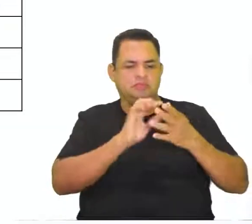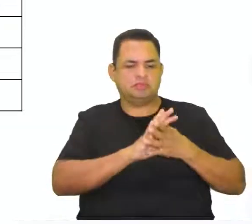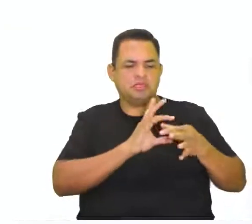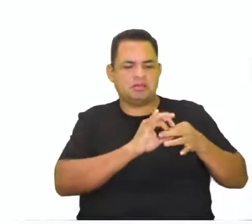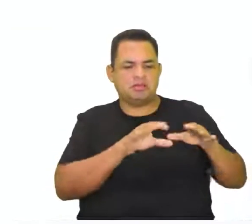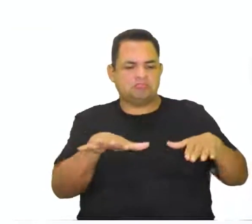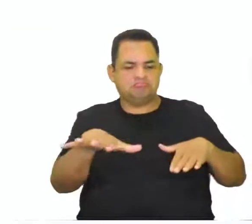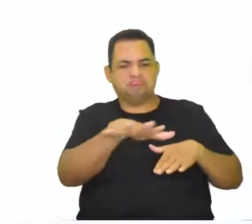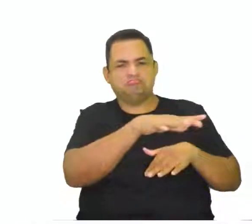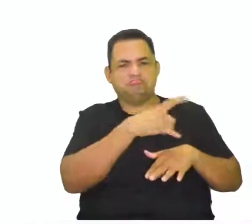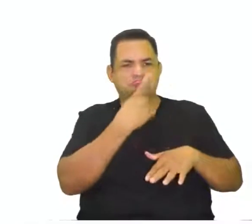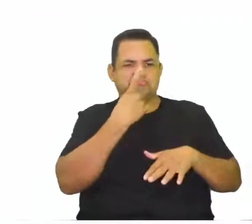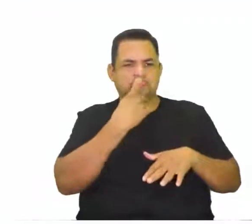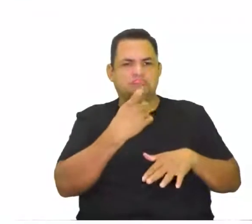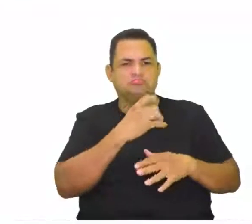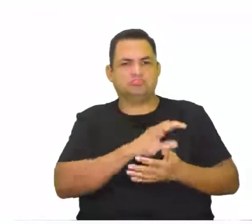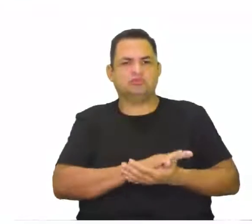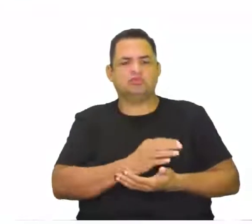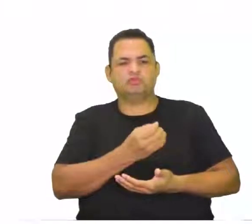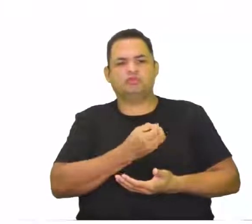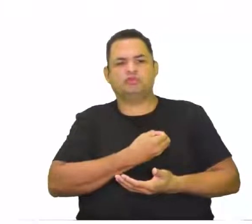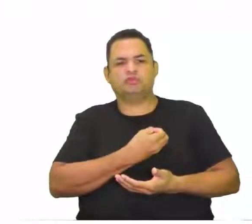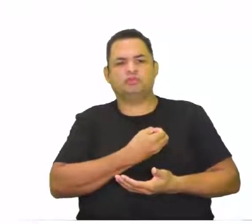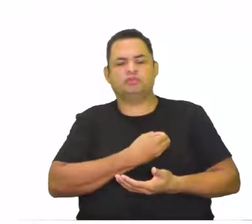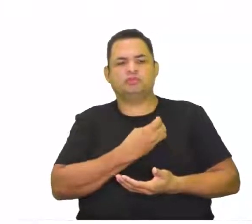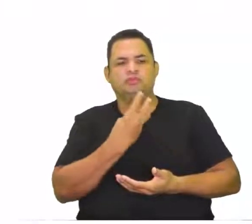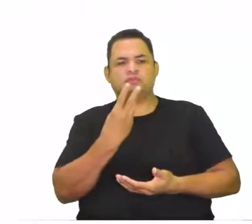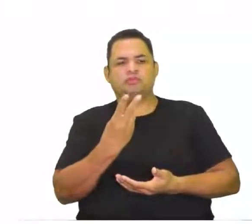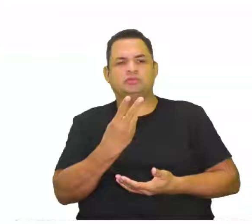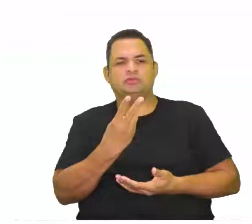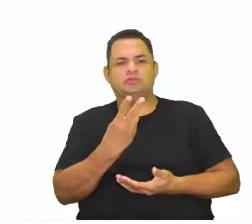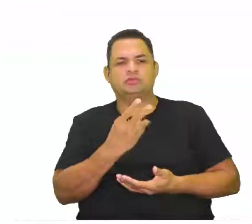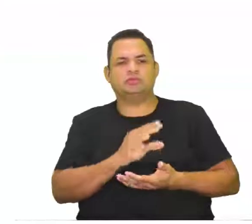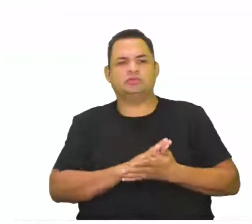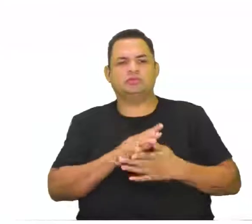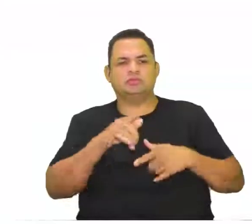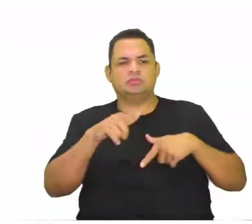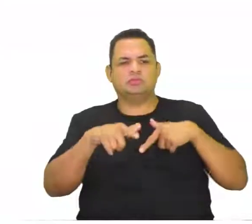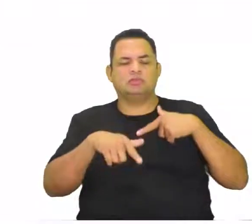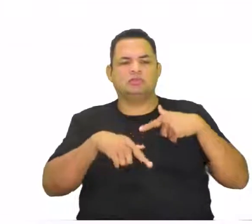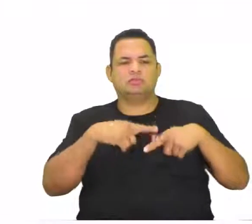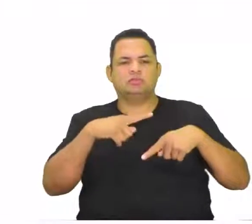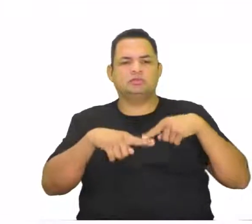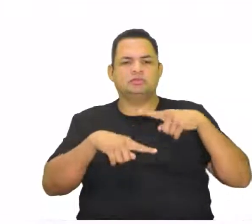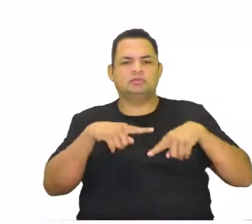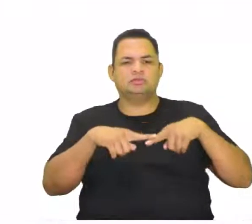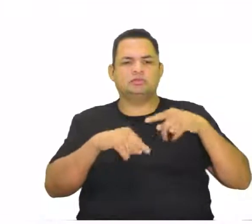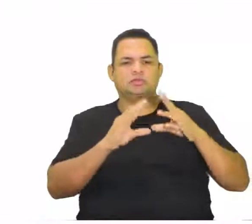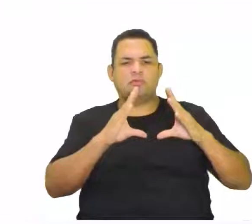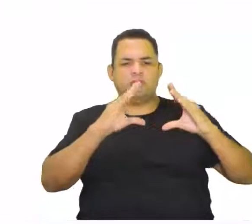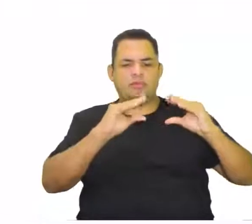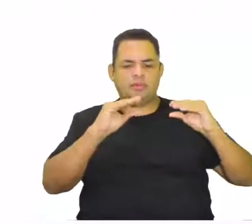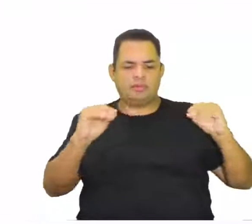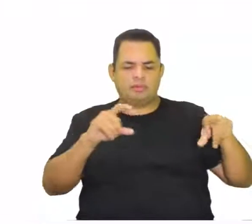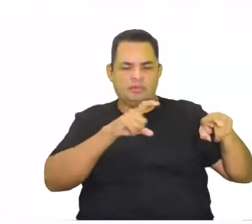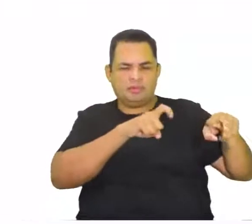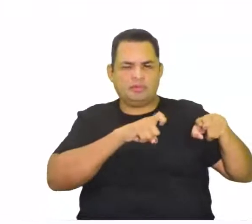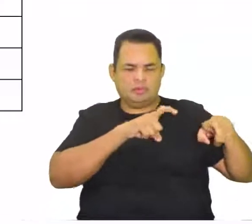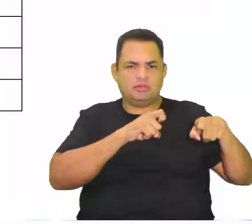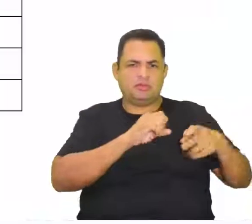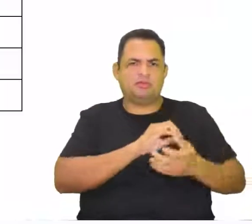número 2? Qual é a vantagem número 2? Produção de adubo para agricultura. Nós temos